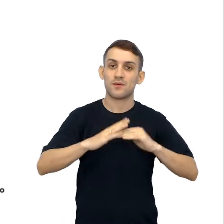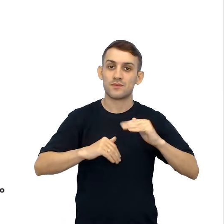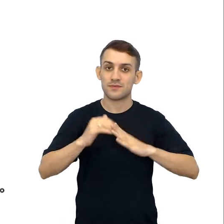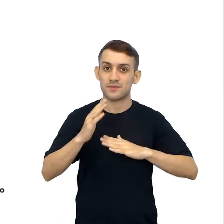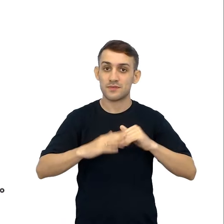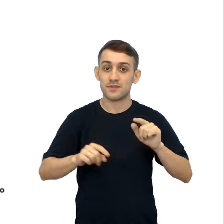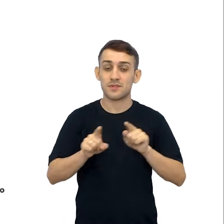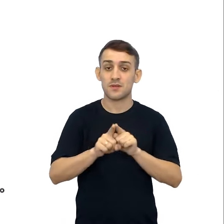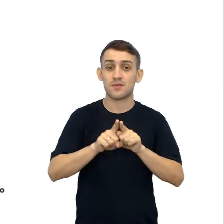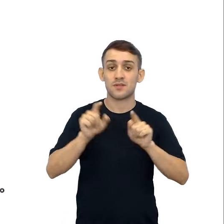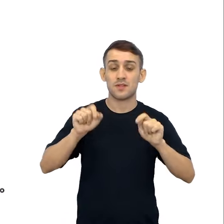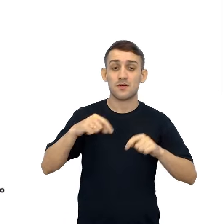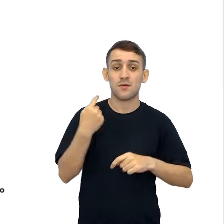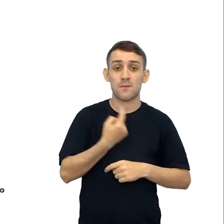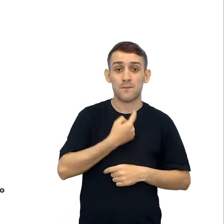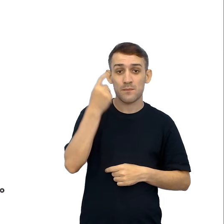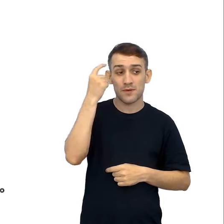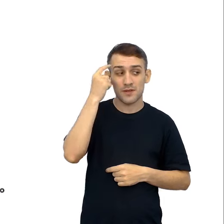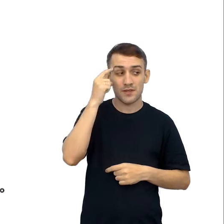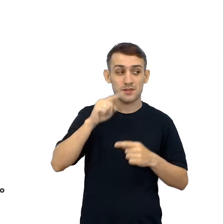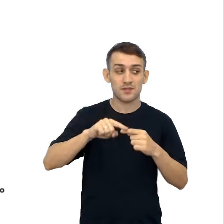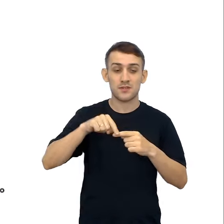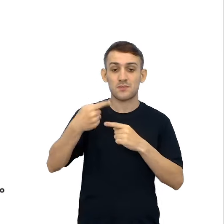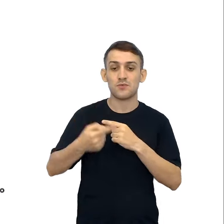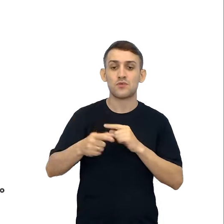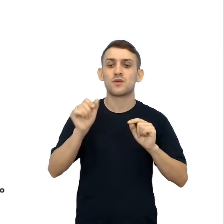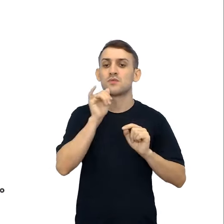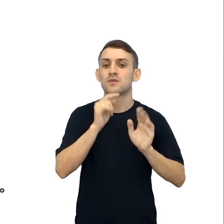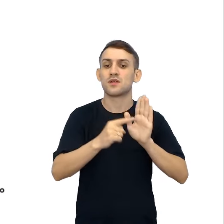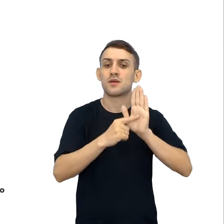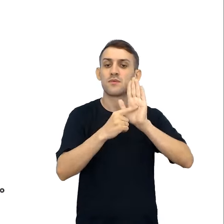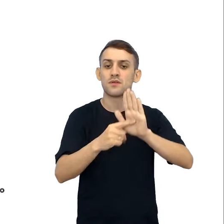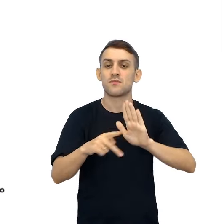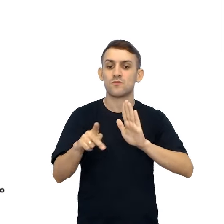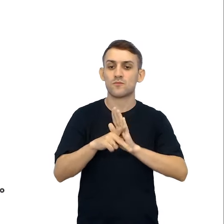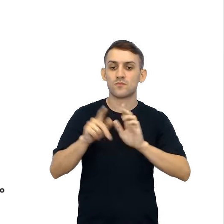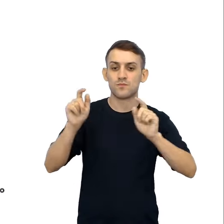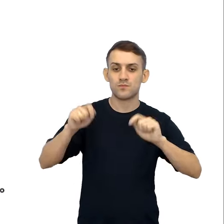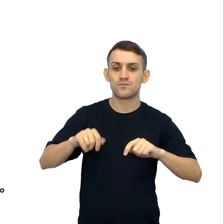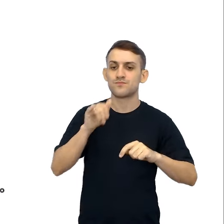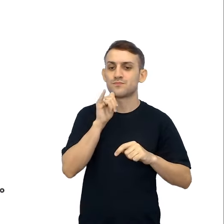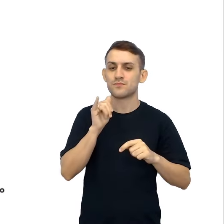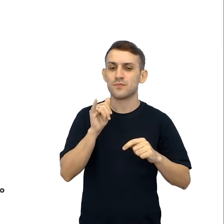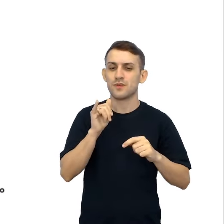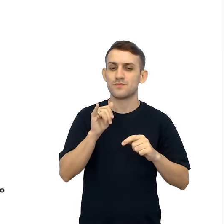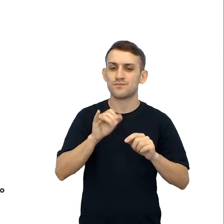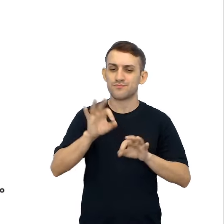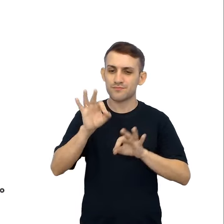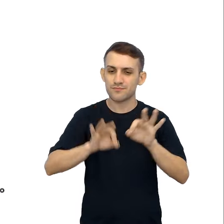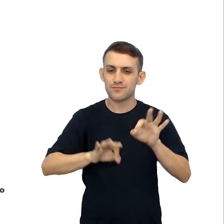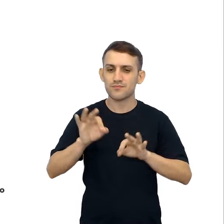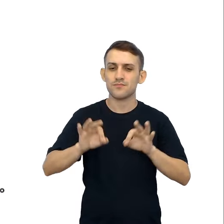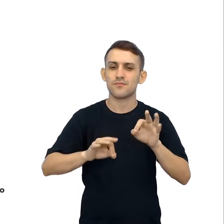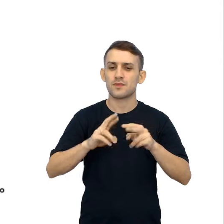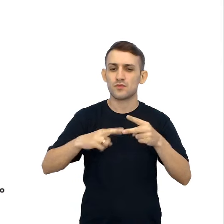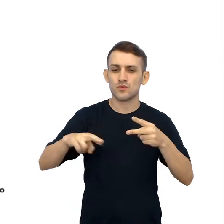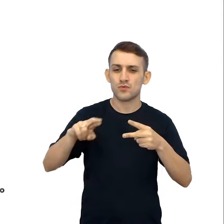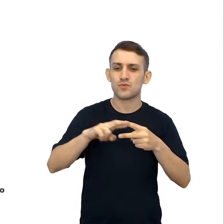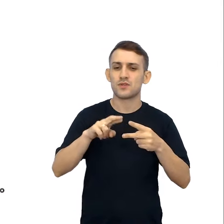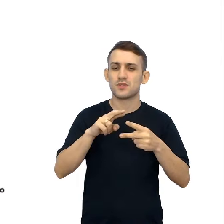habilidade, pensando também depois na apresentação, né, de forma harmônica, pensando nos recursos, nos efeitos